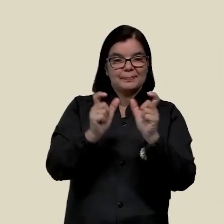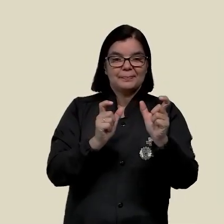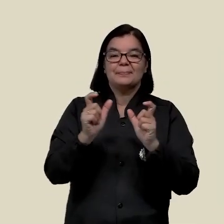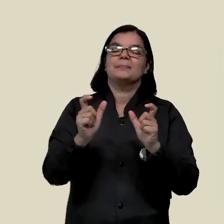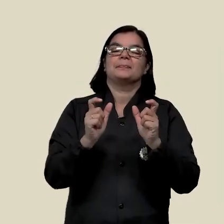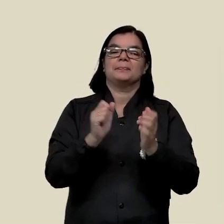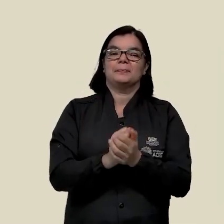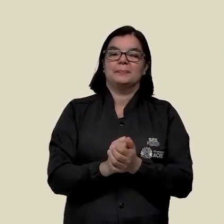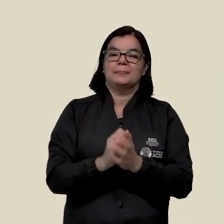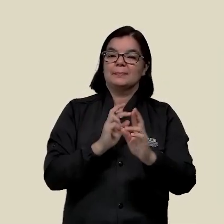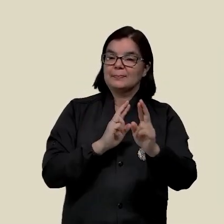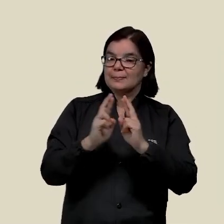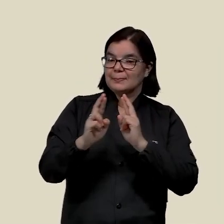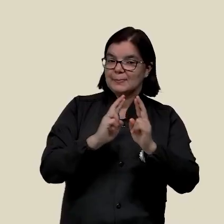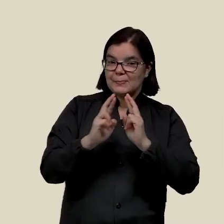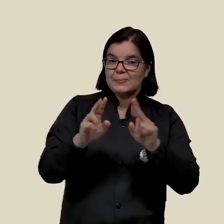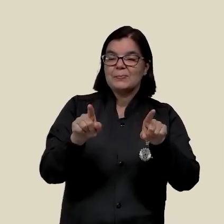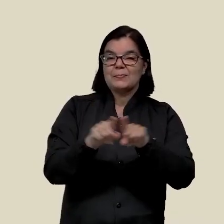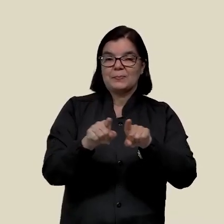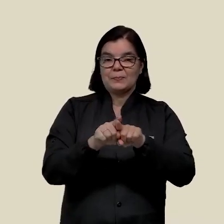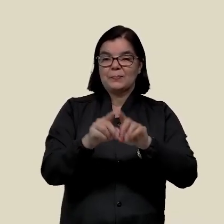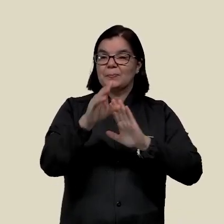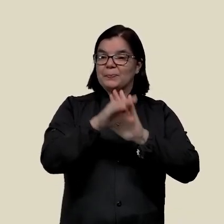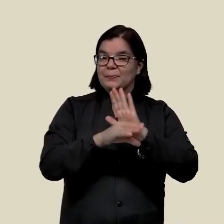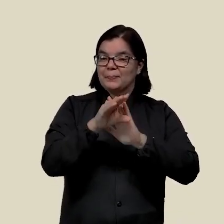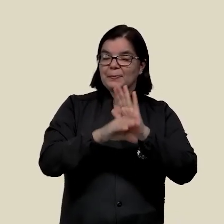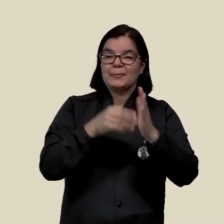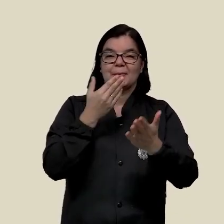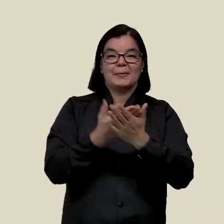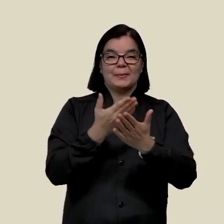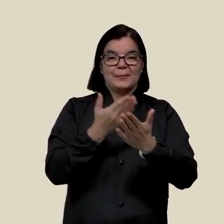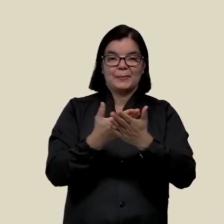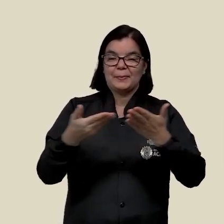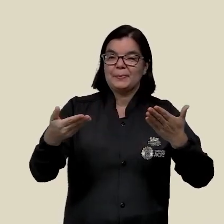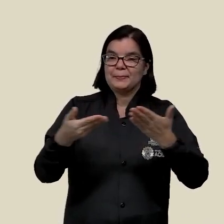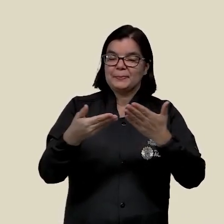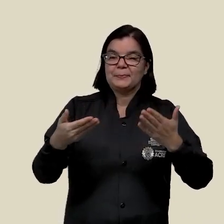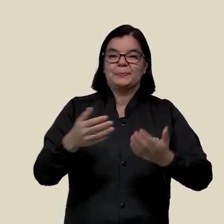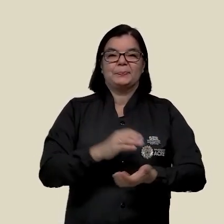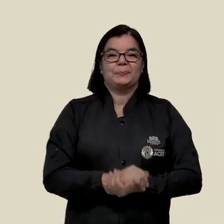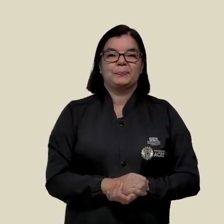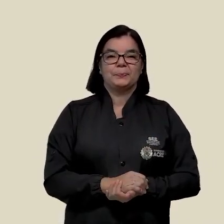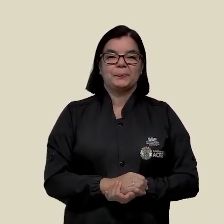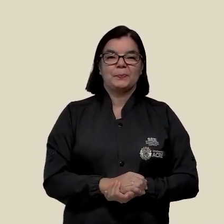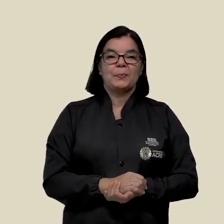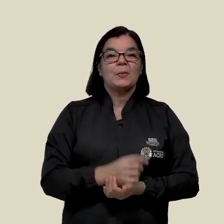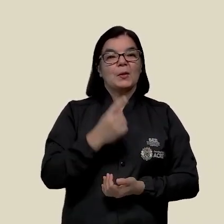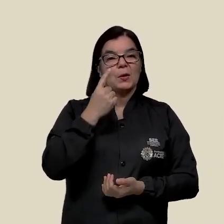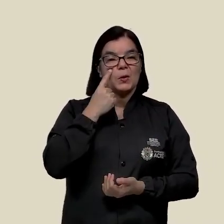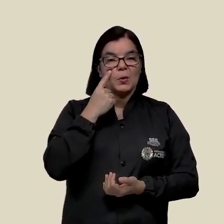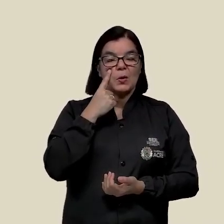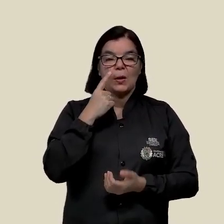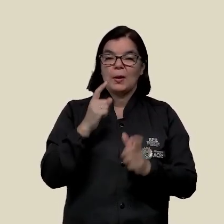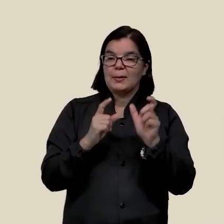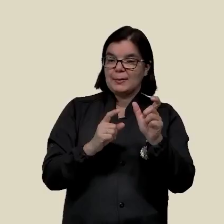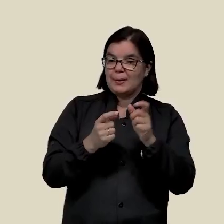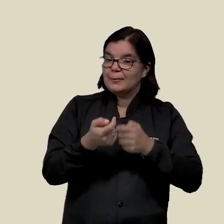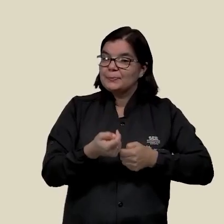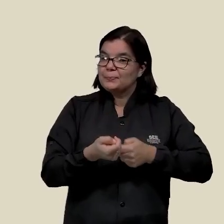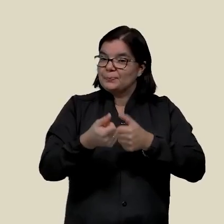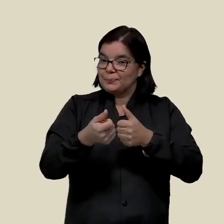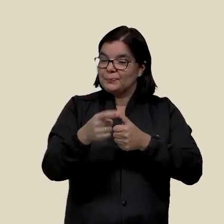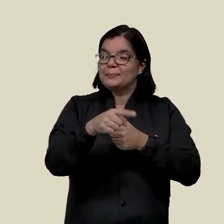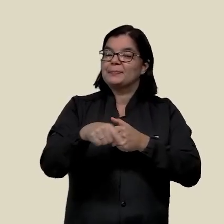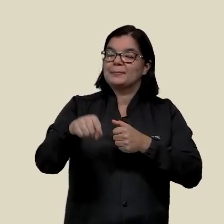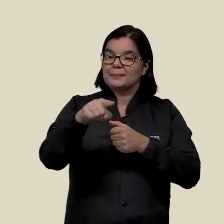palavras relacionadas ao conteúdo da nossa aula de hoje. E eu vou trazendo algumas dicas